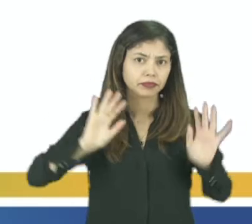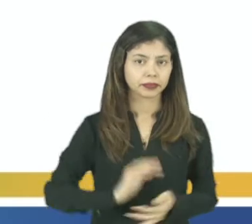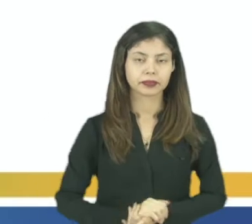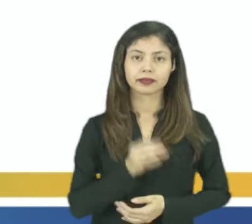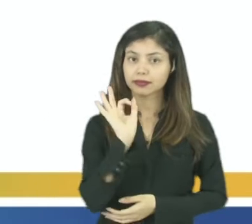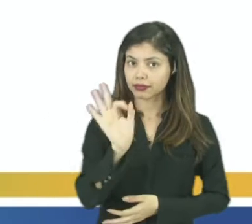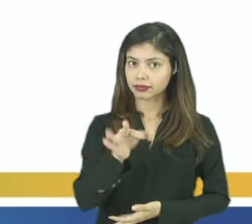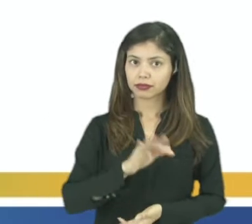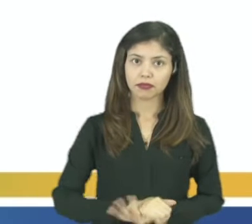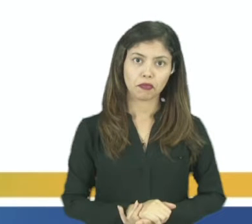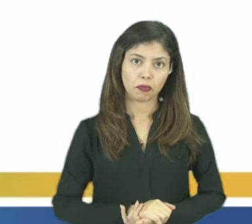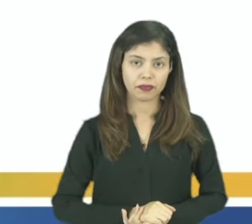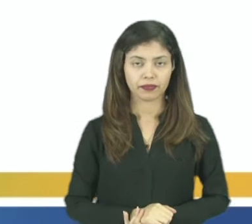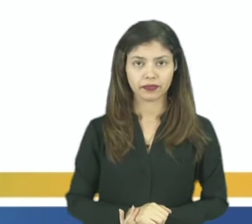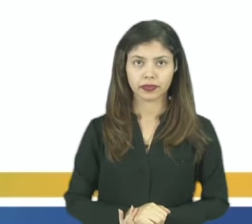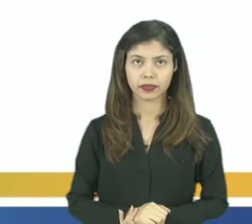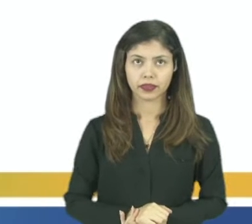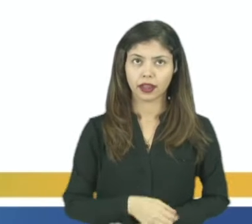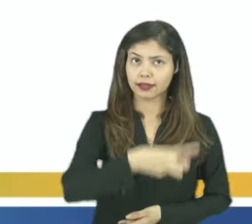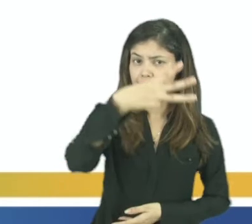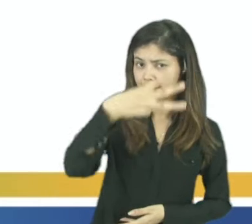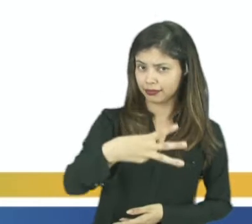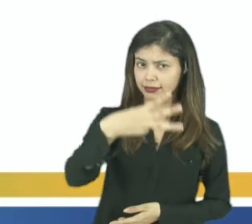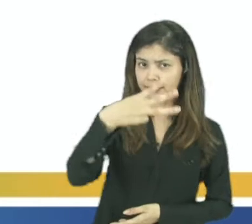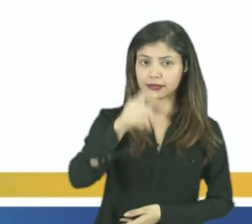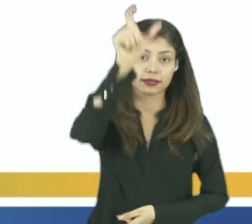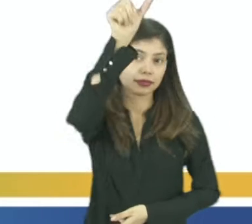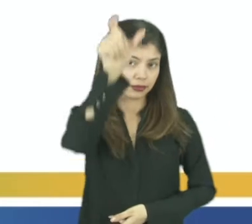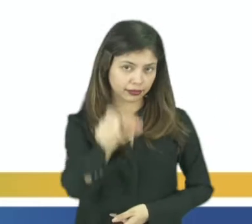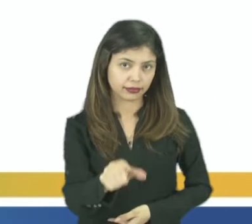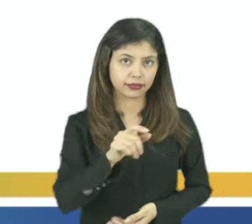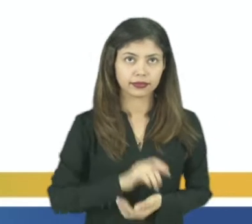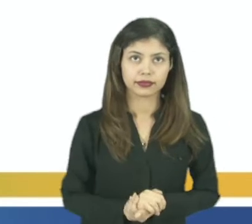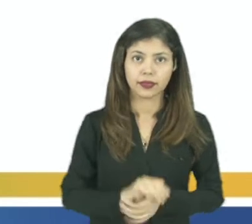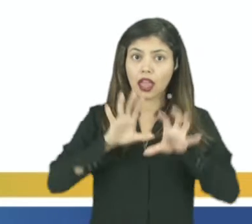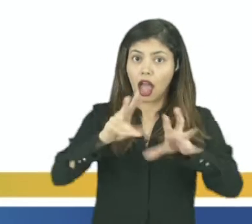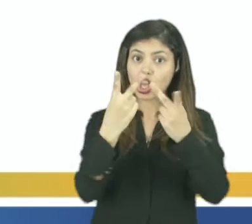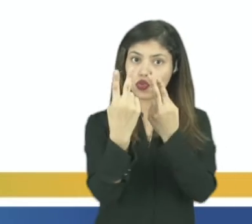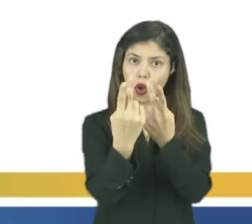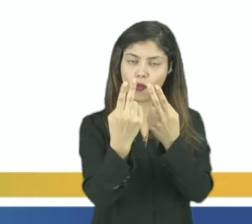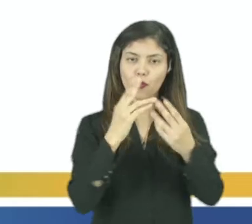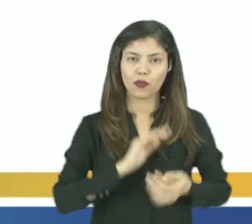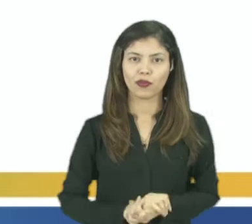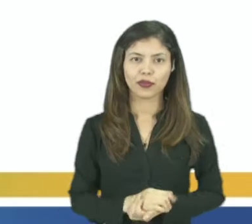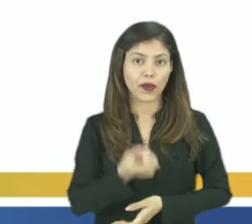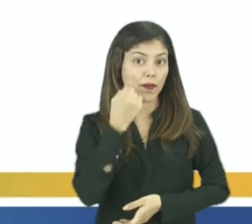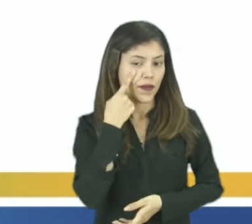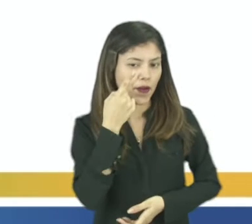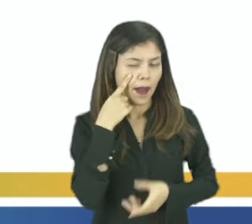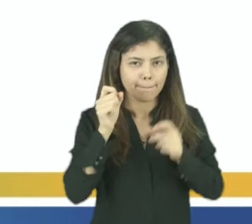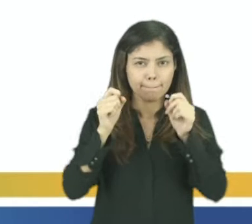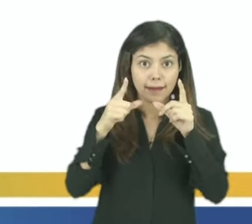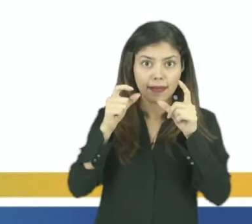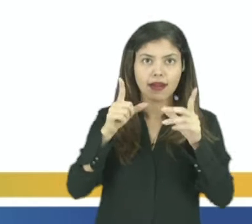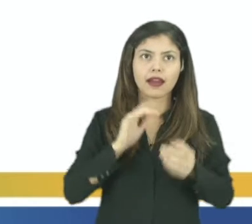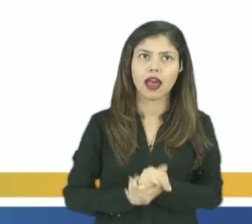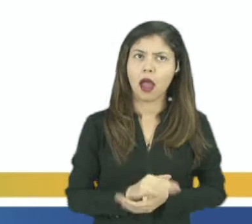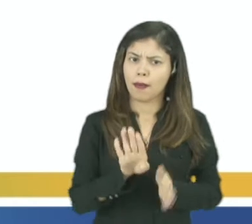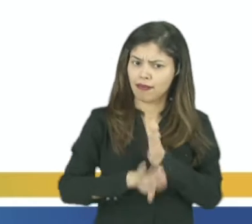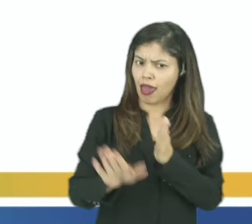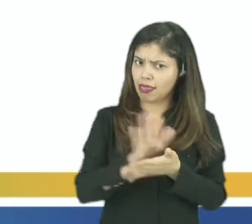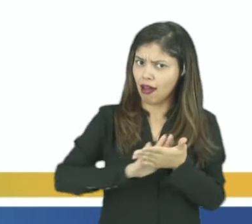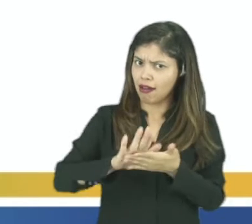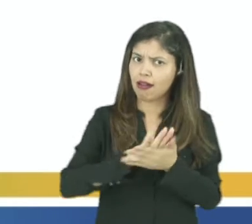certo? A terceira coluna ficará igual. Então, vocês observem que não mexi com